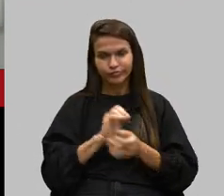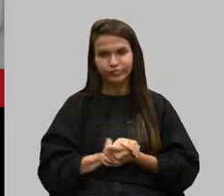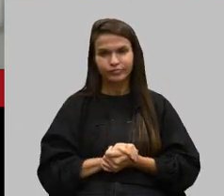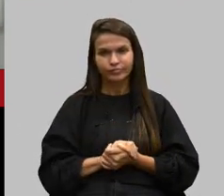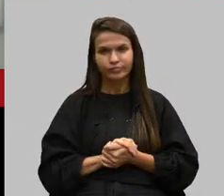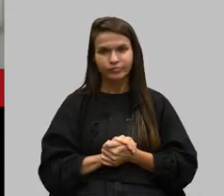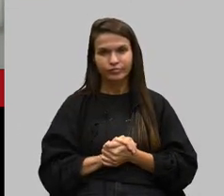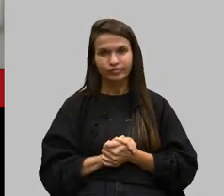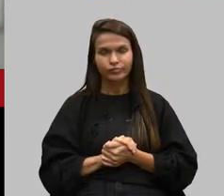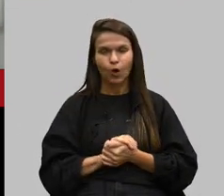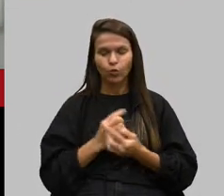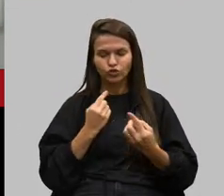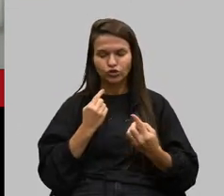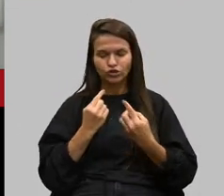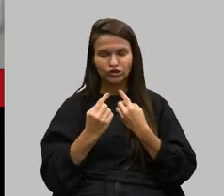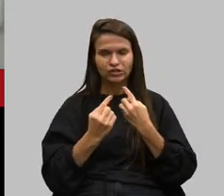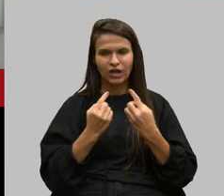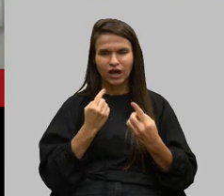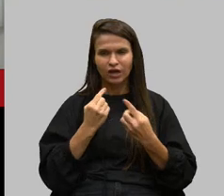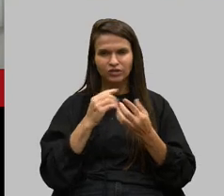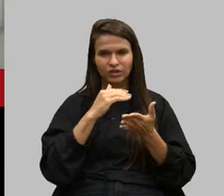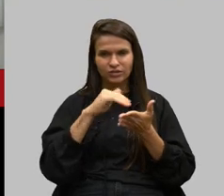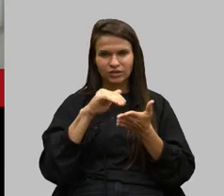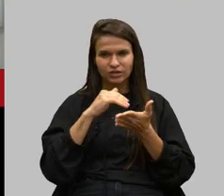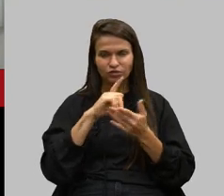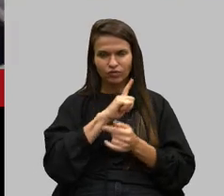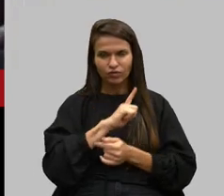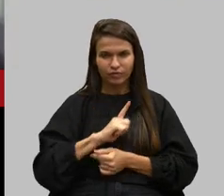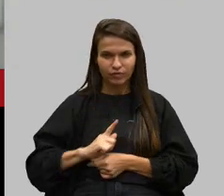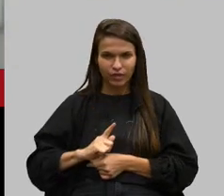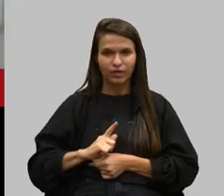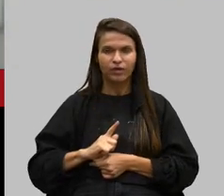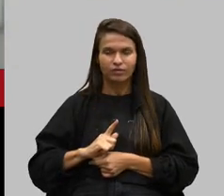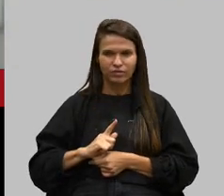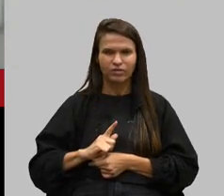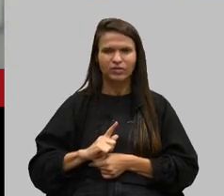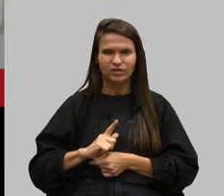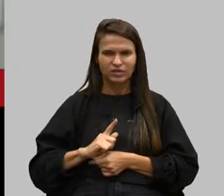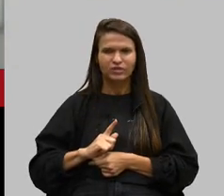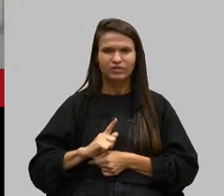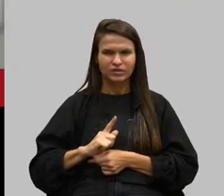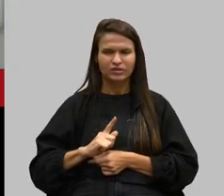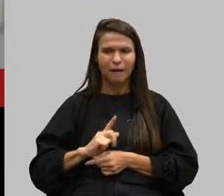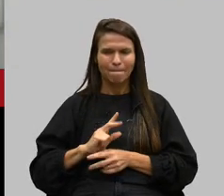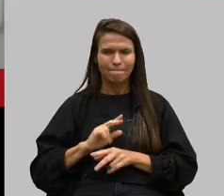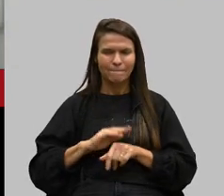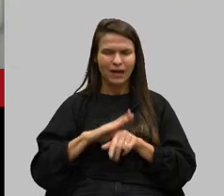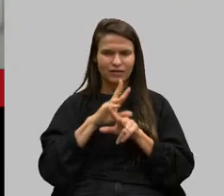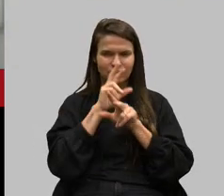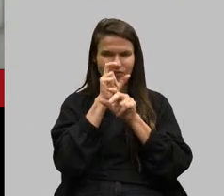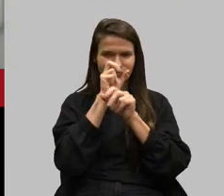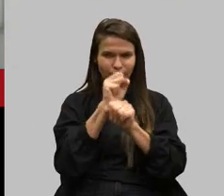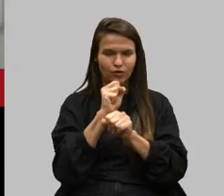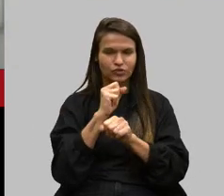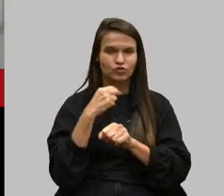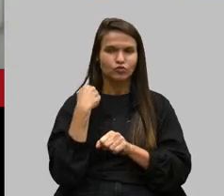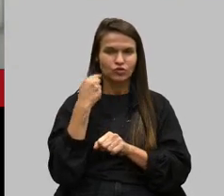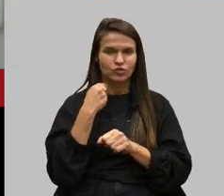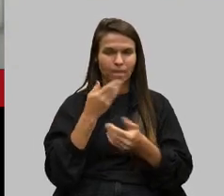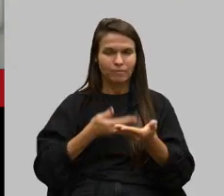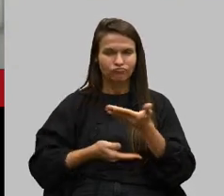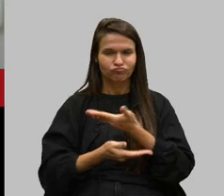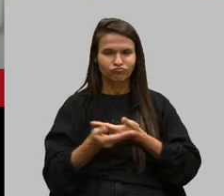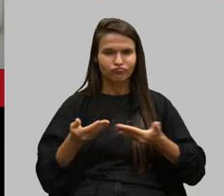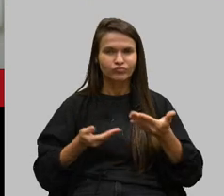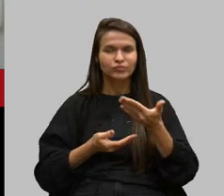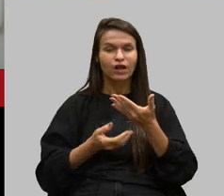o diálogo cada vez da secretaria de governo está mais intenso e mais forte com os deputados os deputados estão